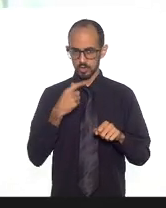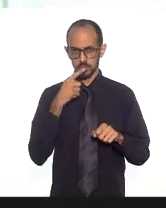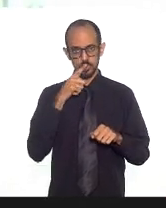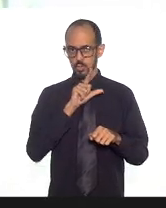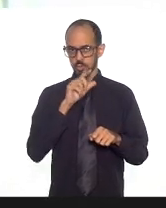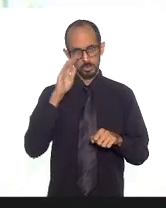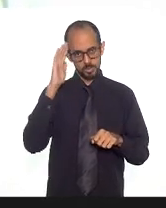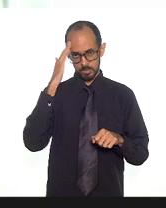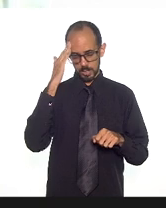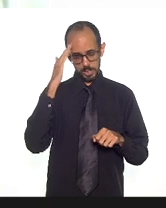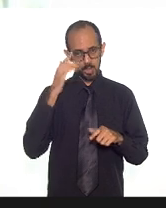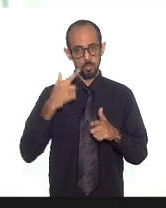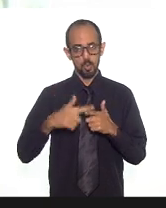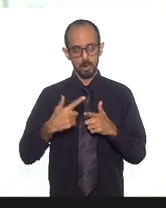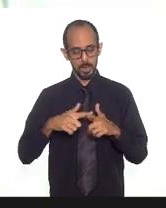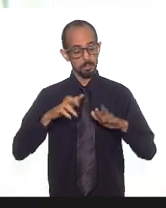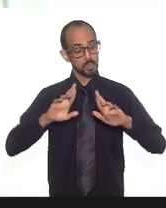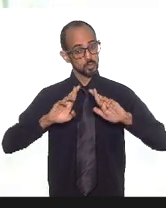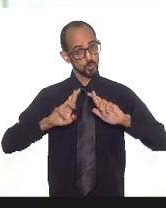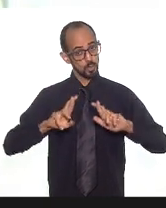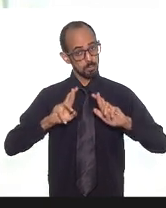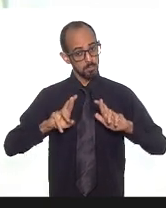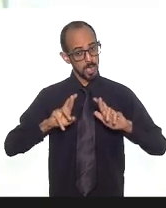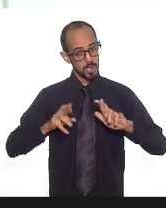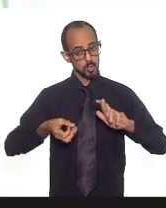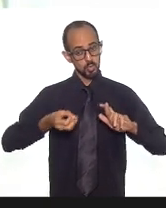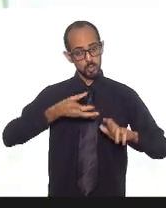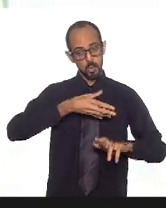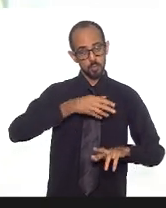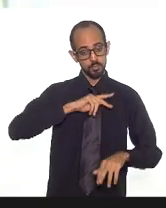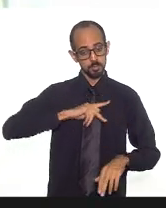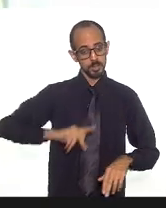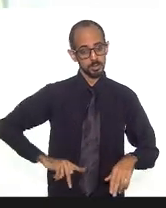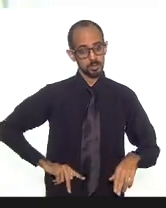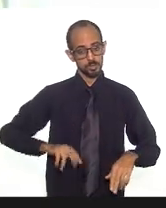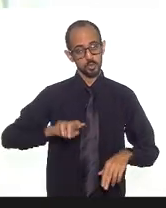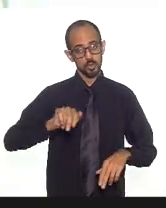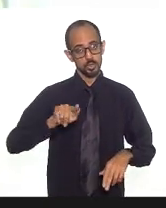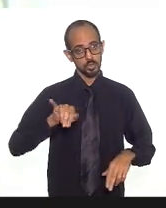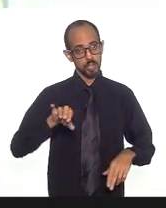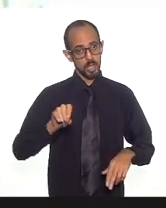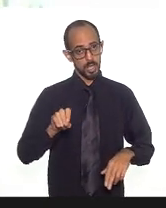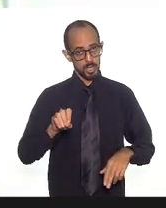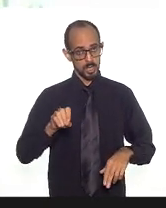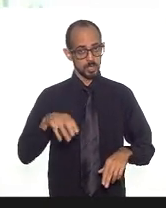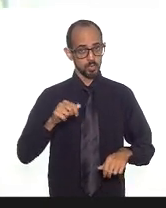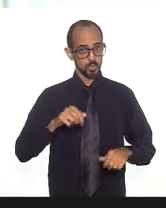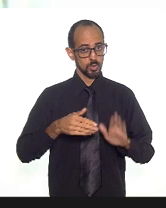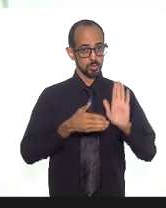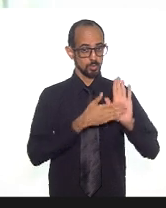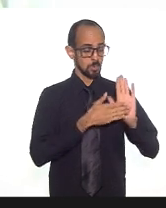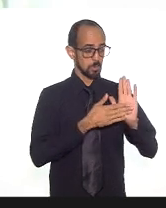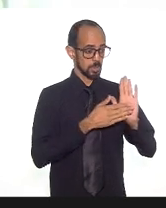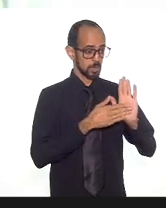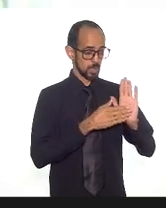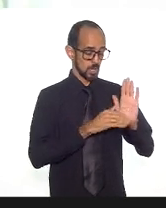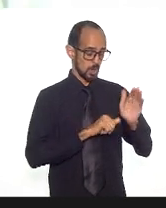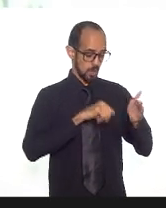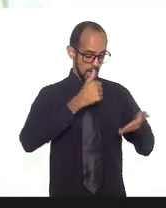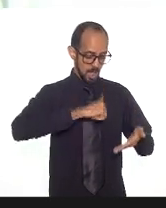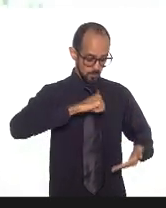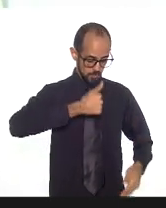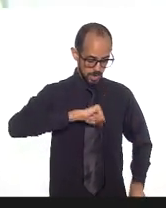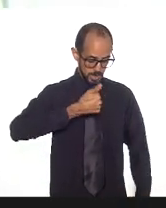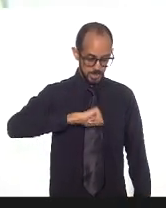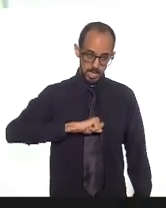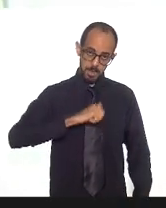né? Mas esperamos que o novo presidente Rogério Pires se comprometeu a analisar essa situação ontem conosco, a dar um